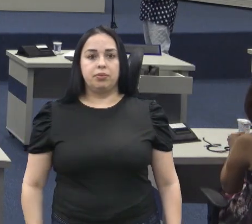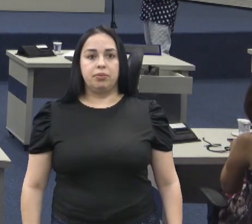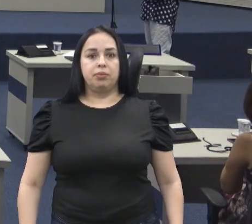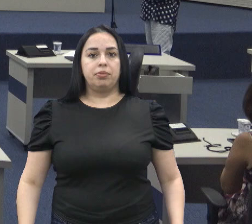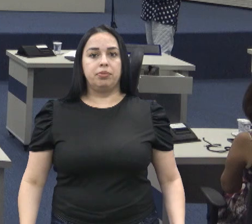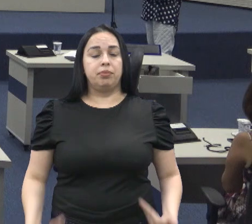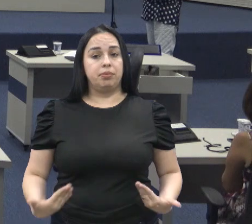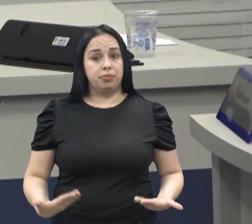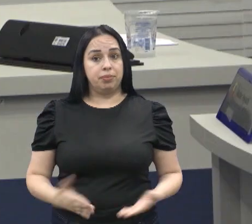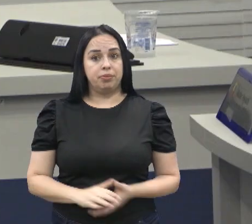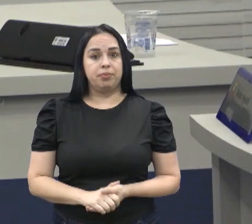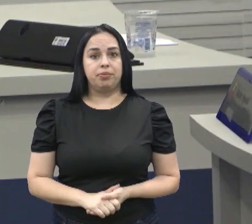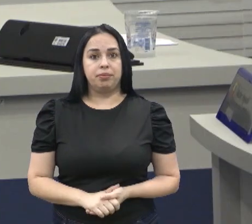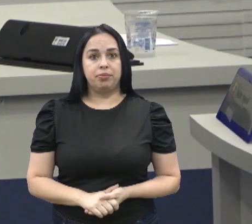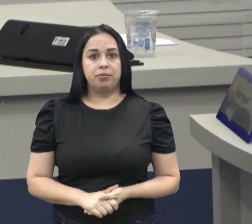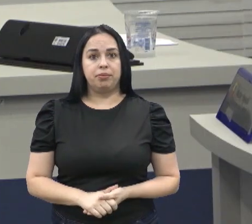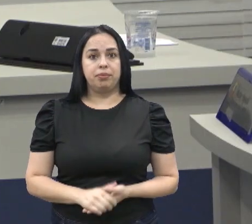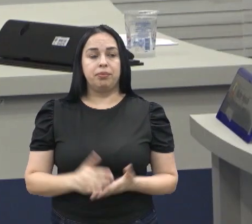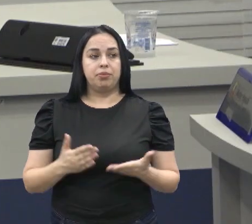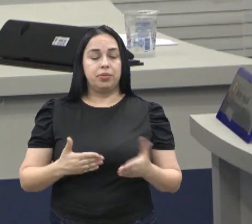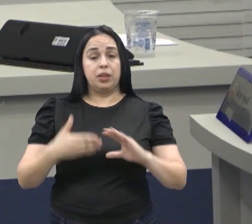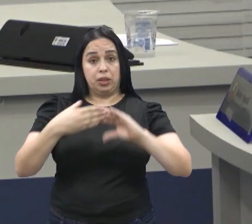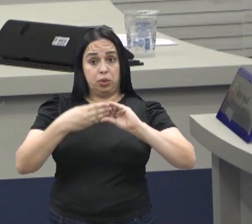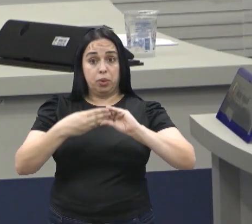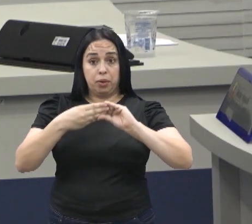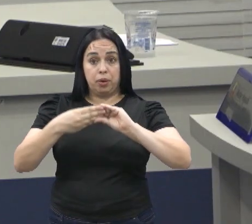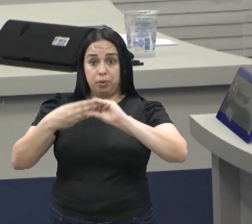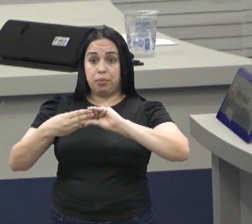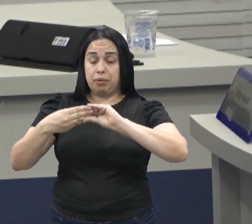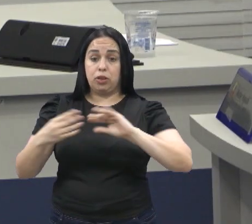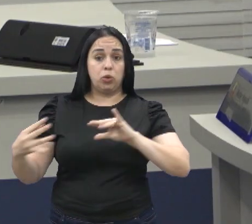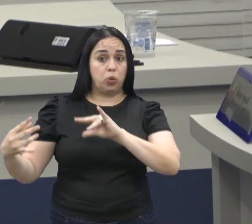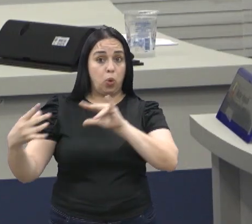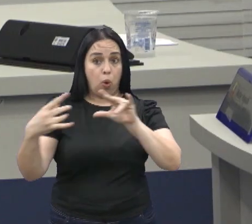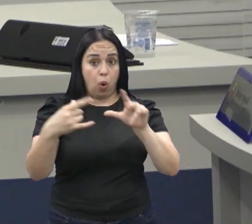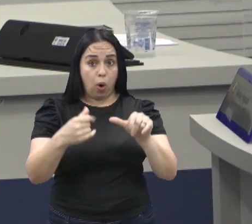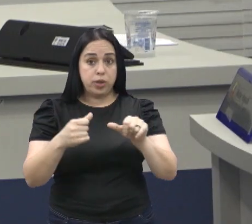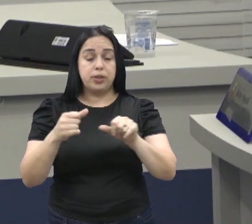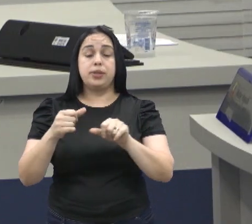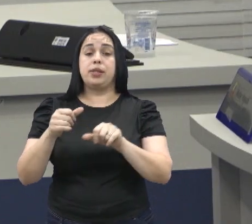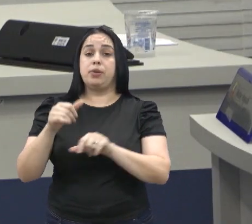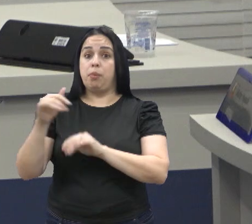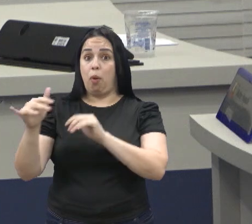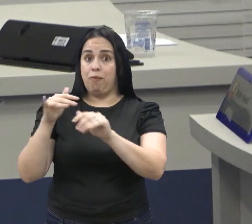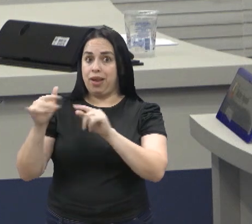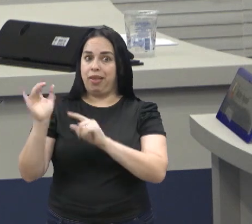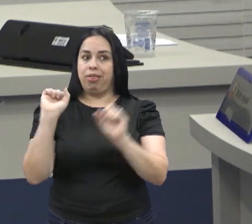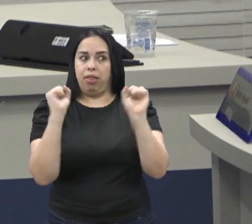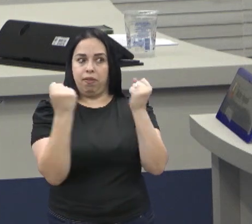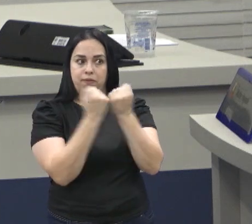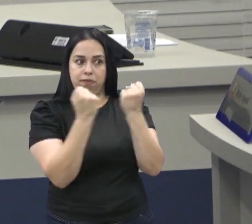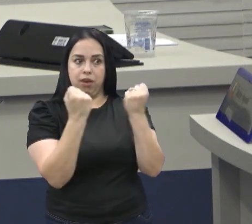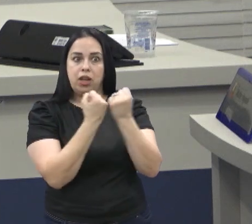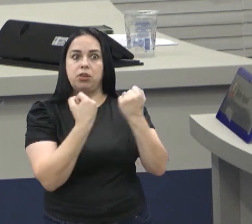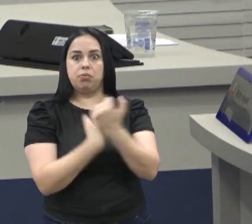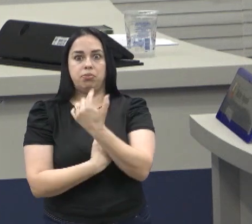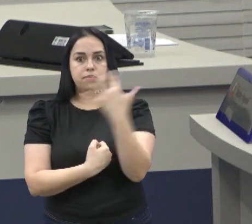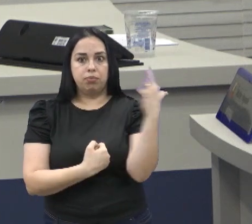Presidente, também queria aí cumprimentar todos os movimentos defensores das árvores que estão aqui